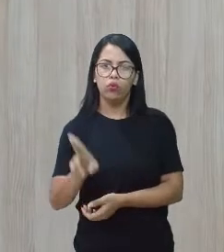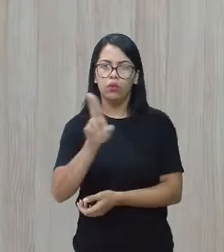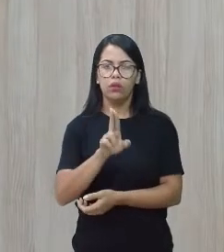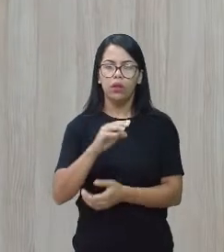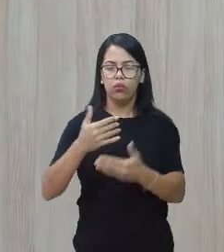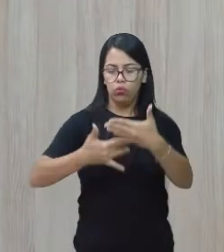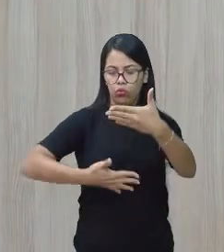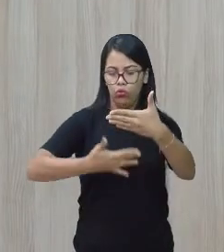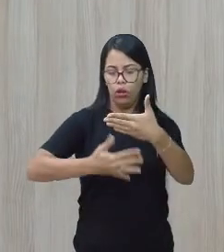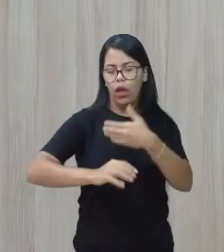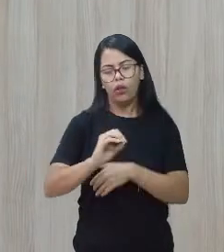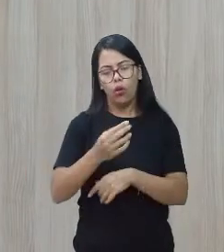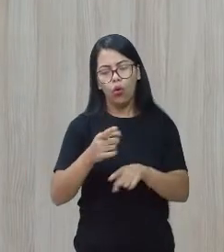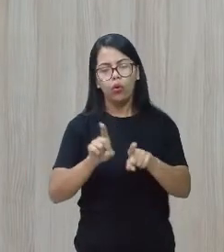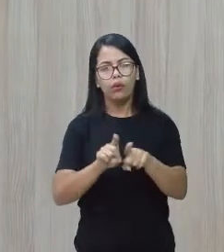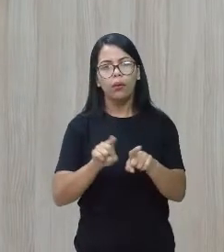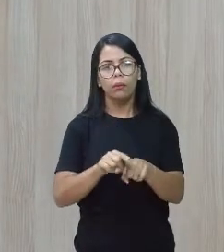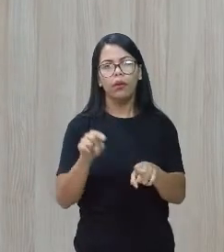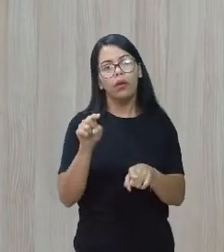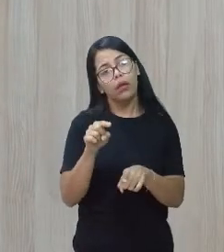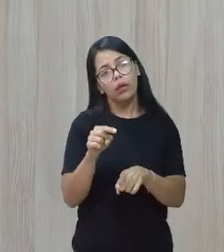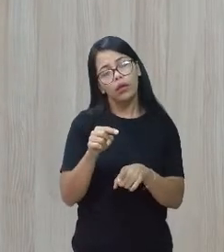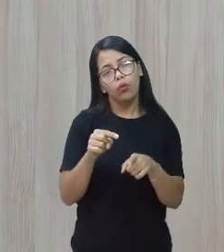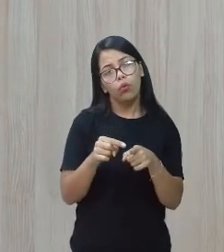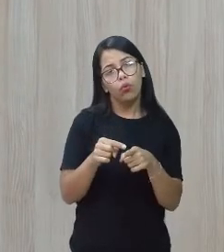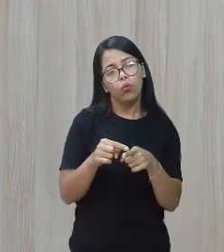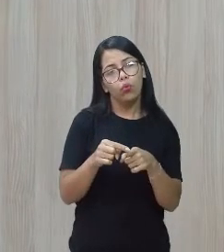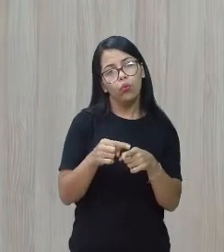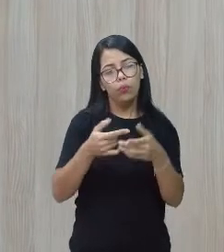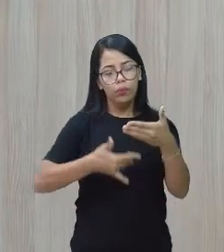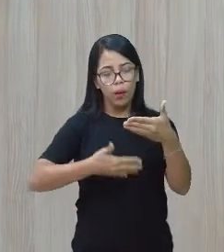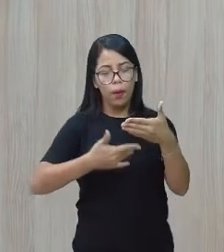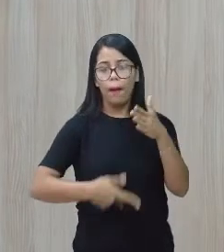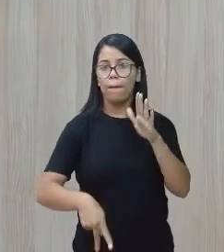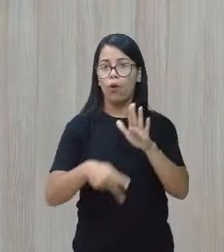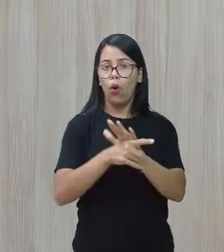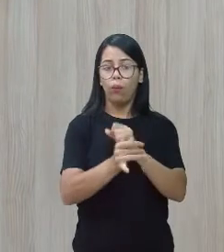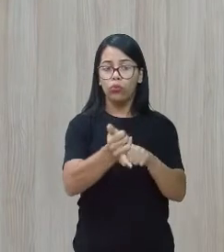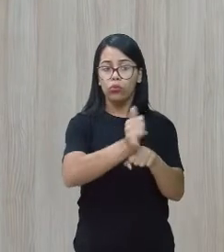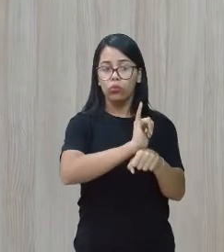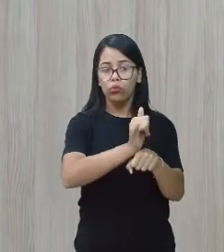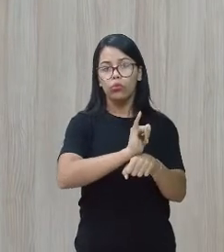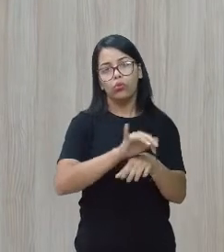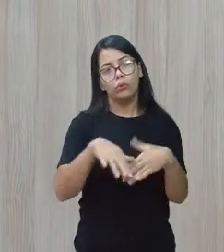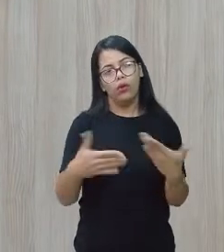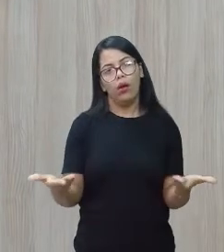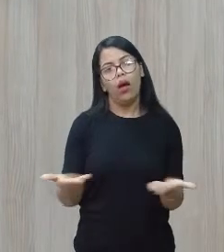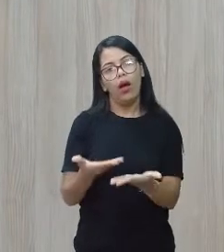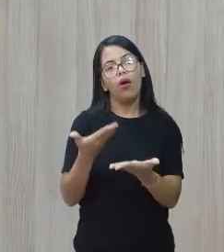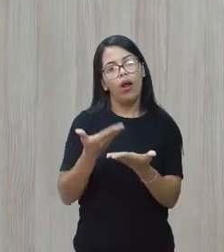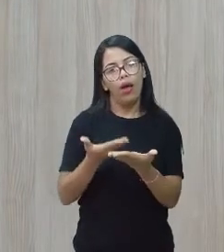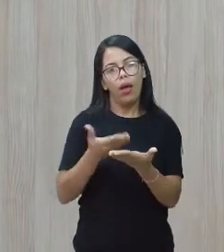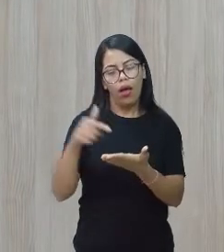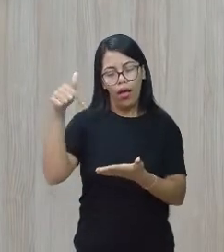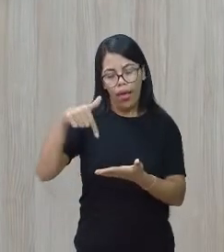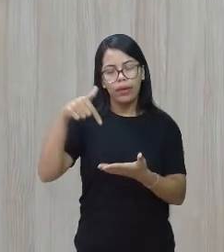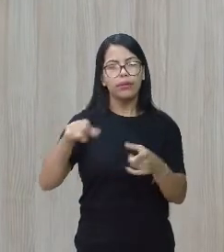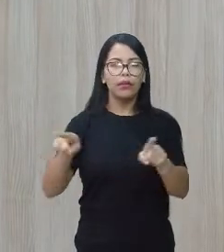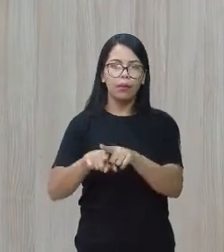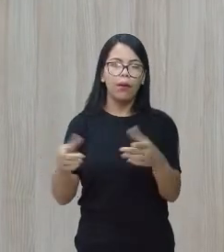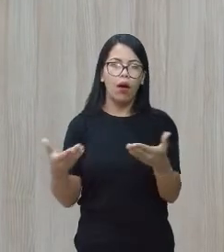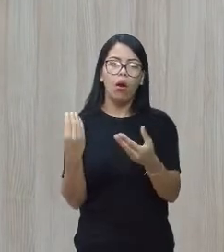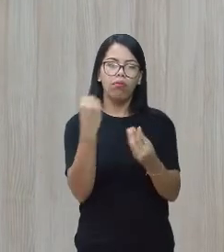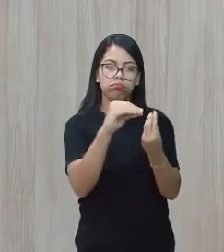ou através dos comentários do vídeo que são postados lá no YouTube, certo? Essa aula aqui também vai para o YouTube, você